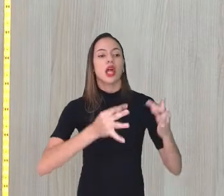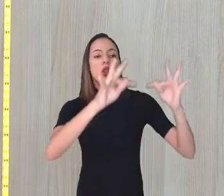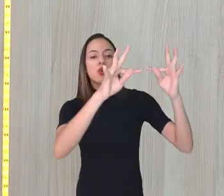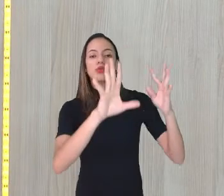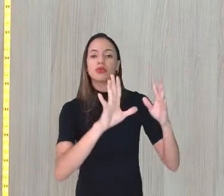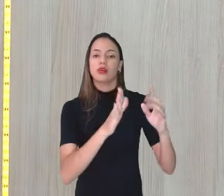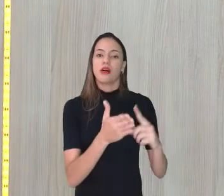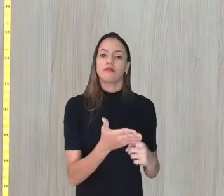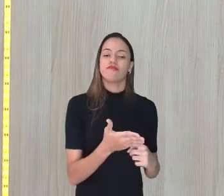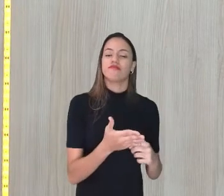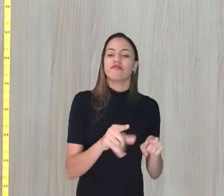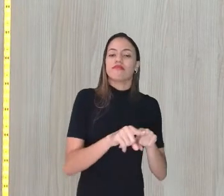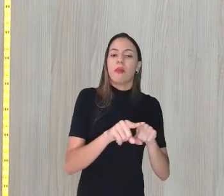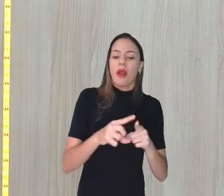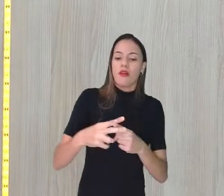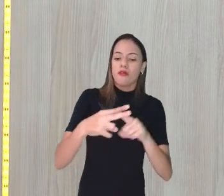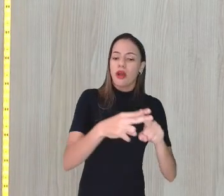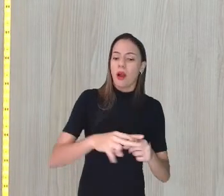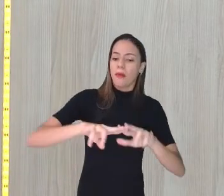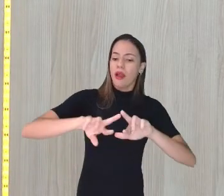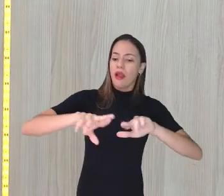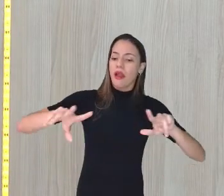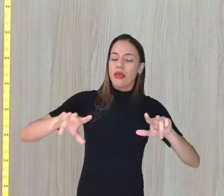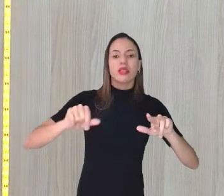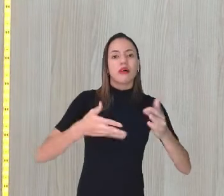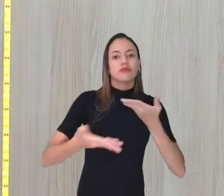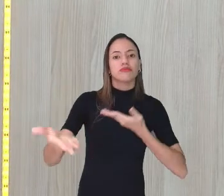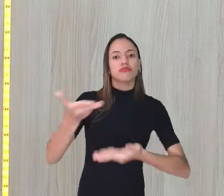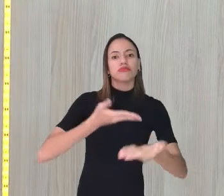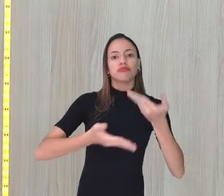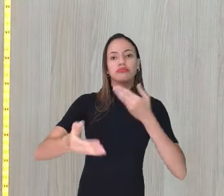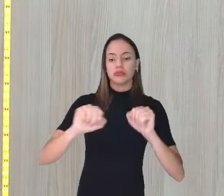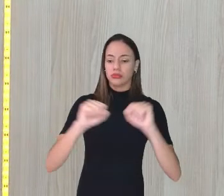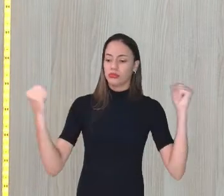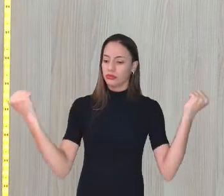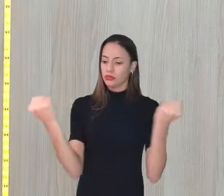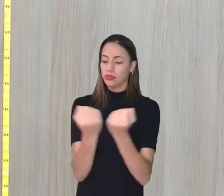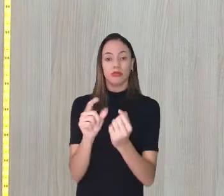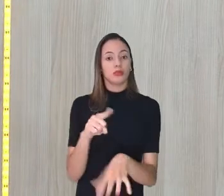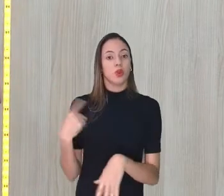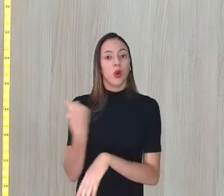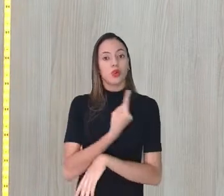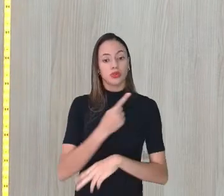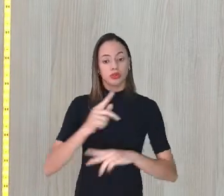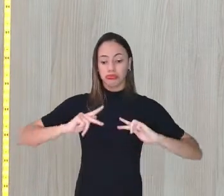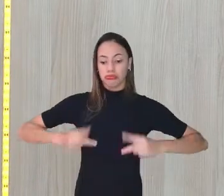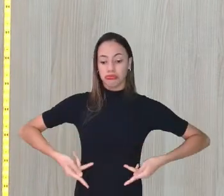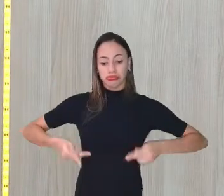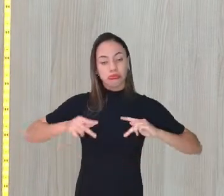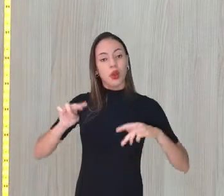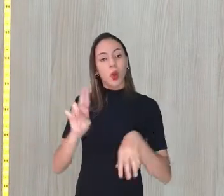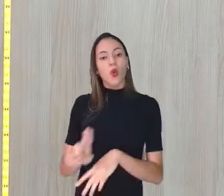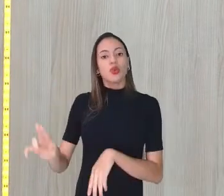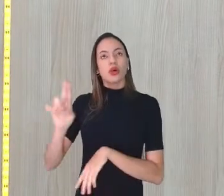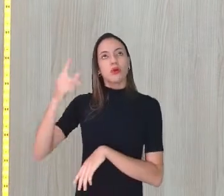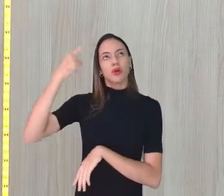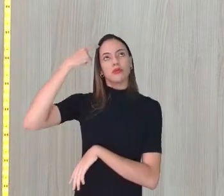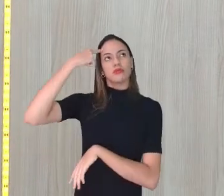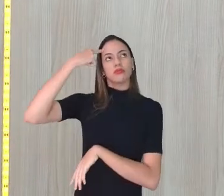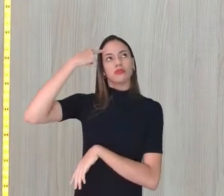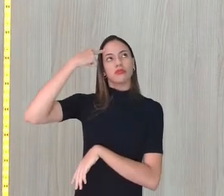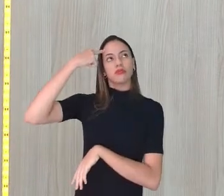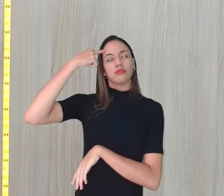para interagir, né, dentro da sociedade. Somos, de fato, seres, né, que utilizamos a nossa razão,